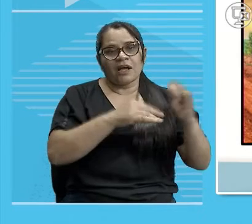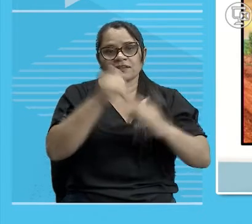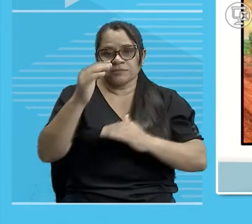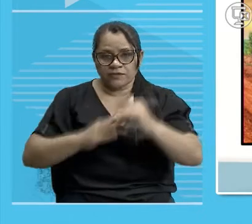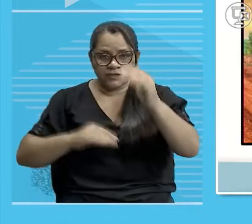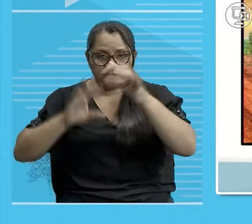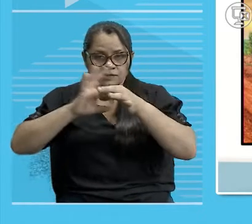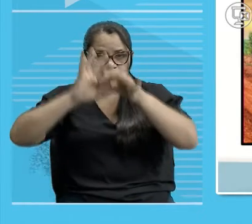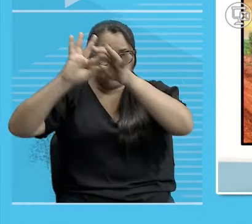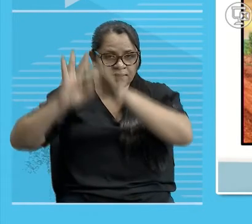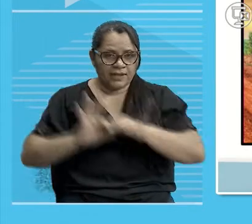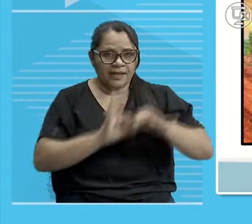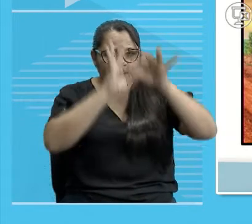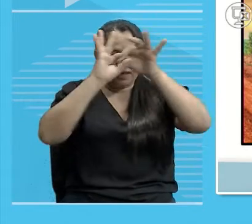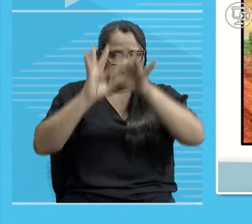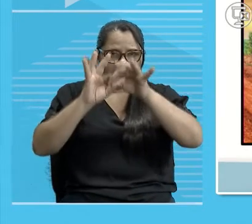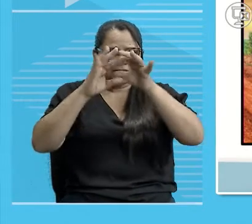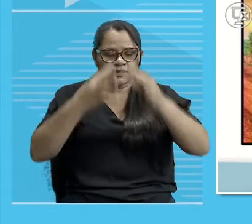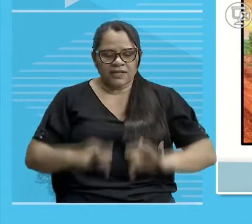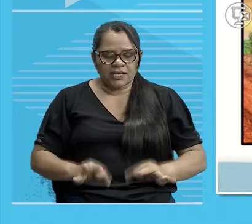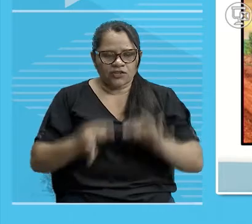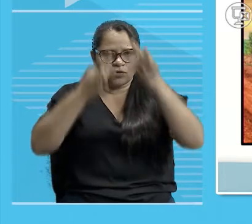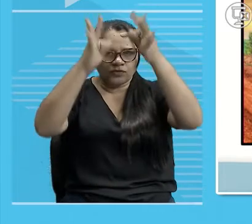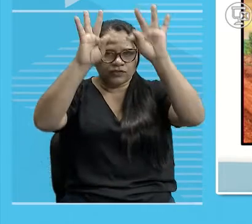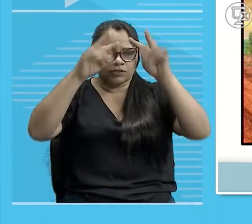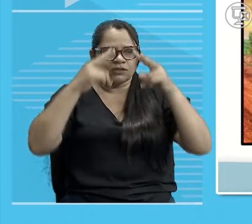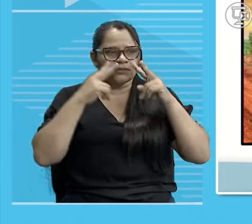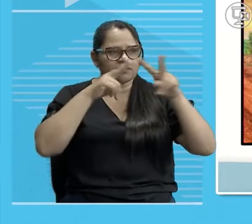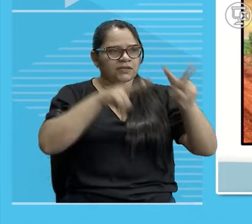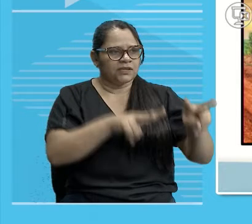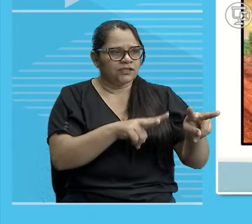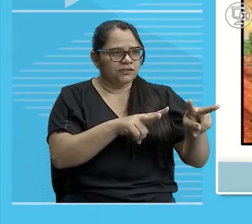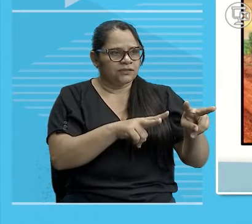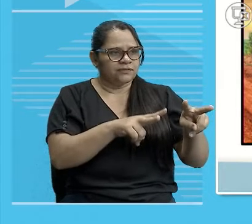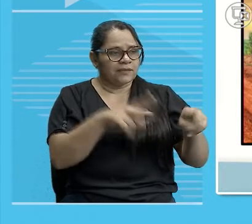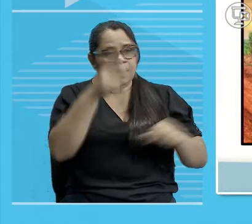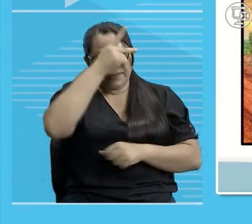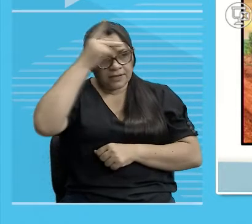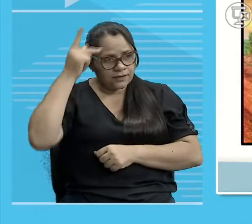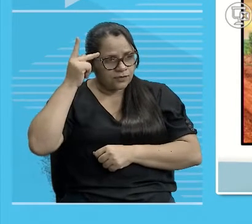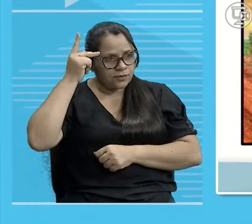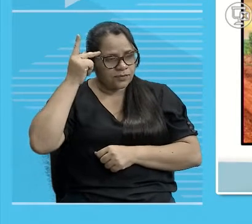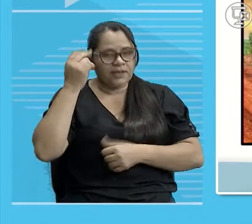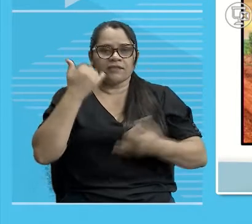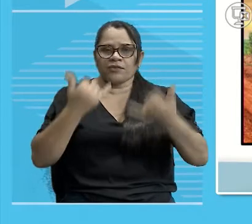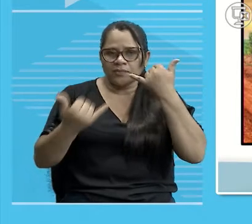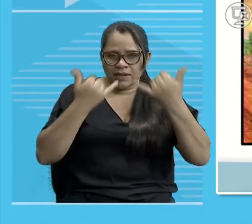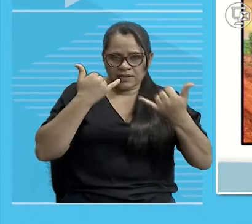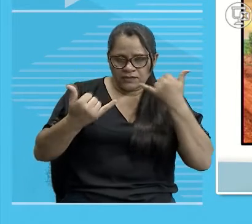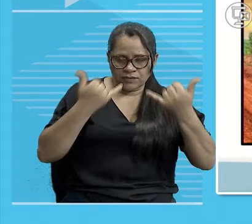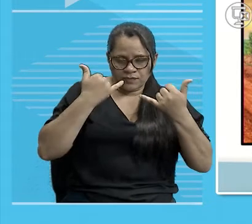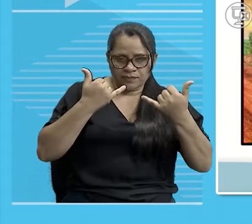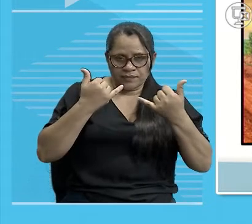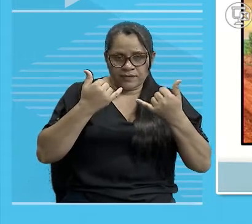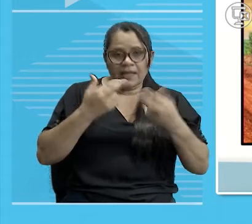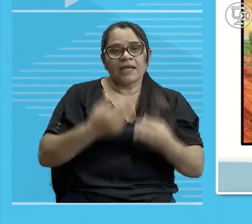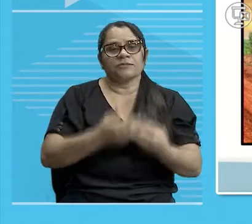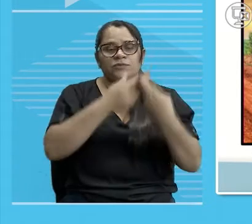nologia tá bom é o engenheiro de dados ele é o responsável por gerenciar